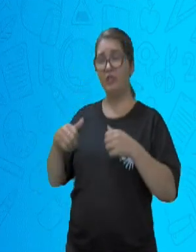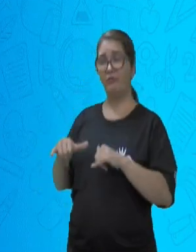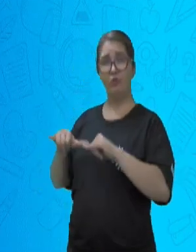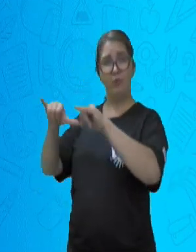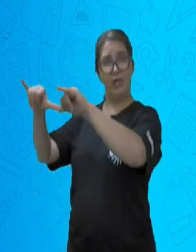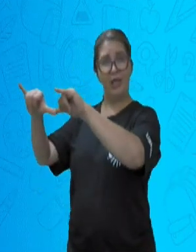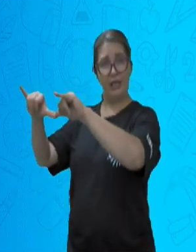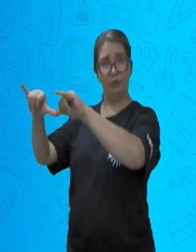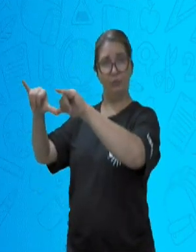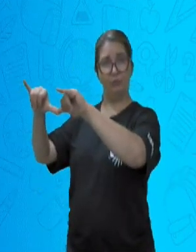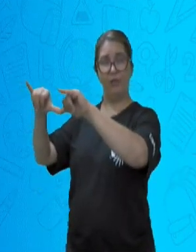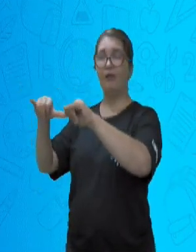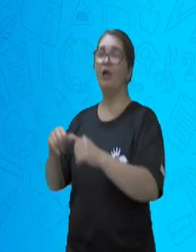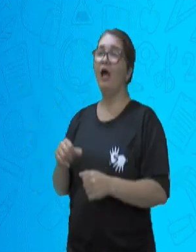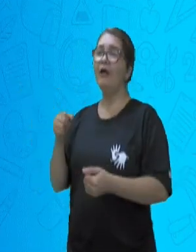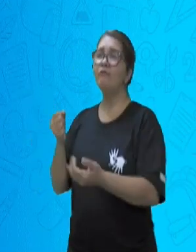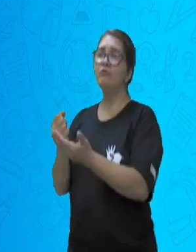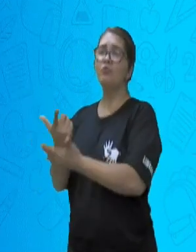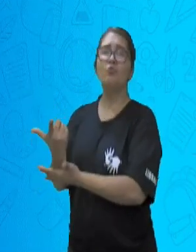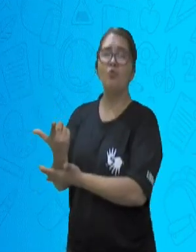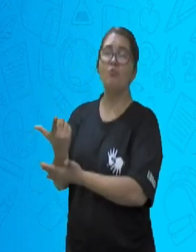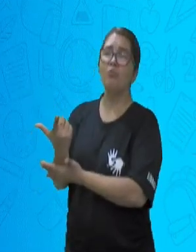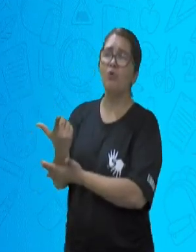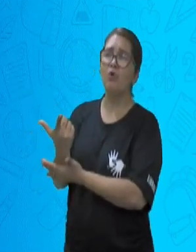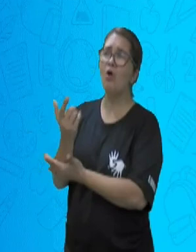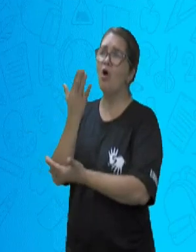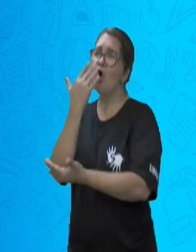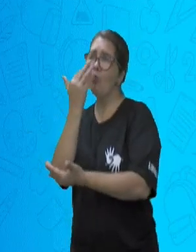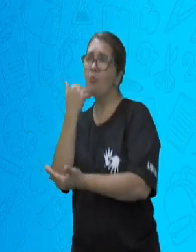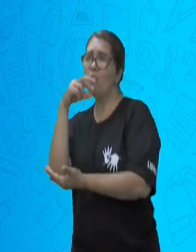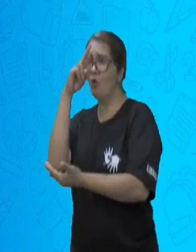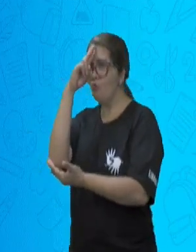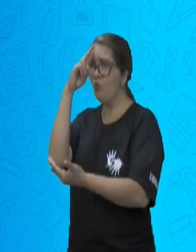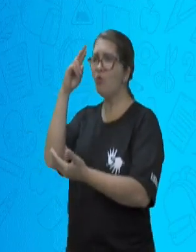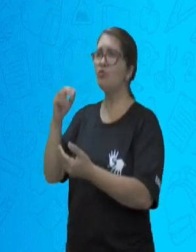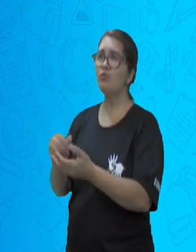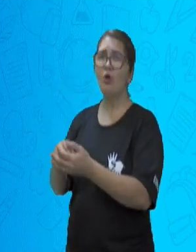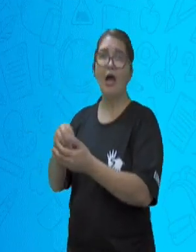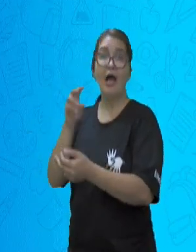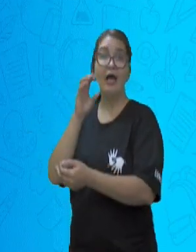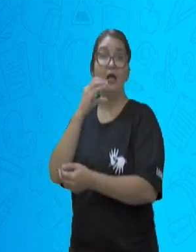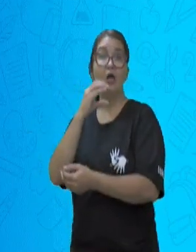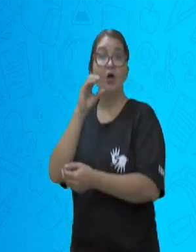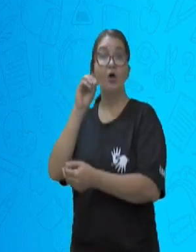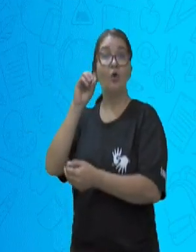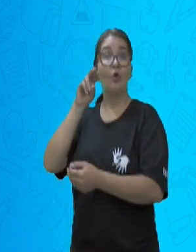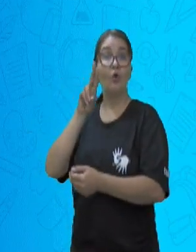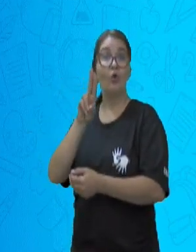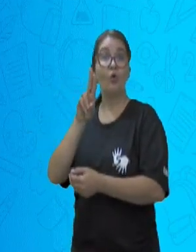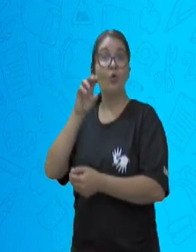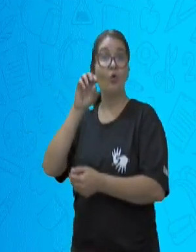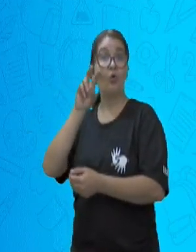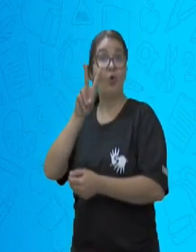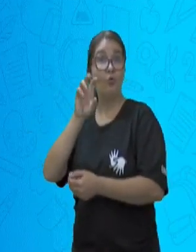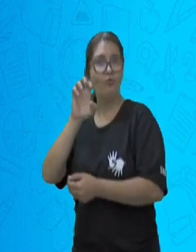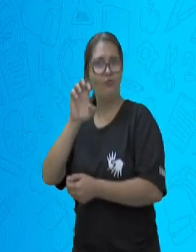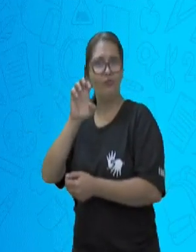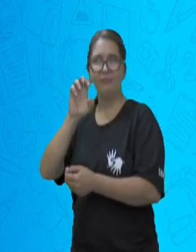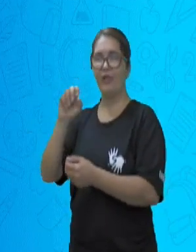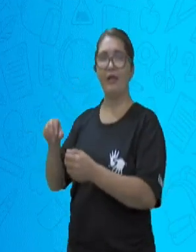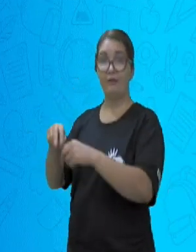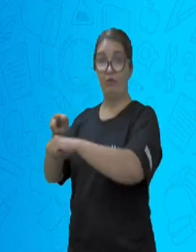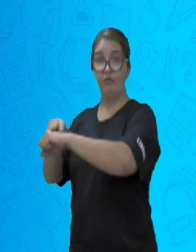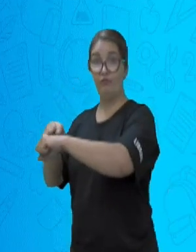couve. Couve você vai fazer para o almoço. Então, a couve é de qual origem? Ela é vegetal, animal ou mineral? Vou dar